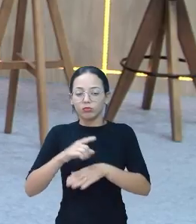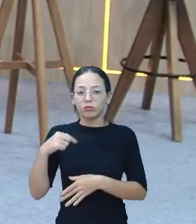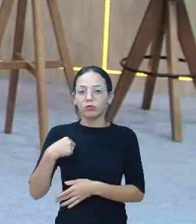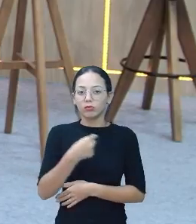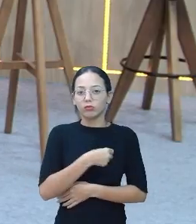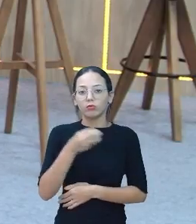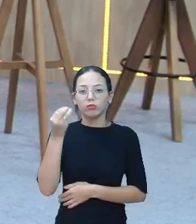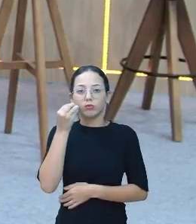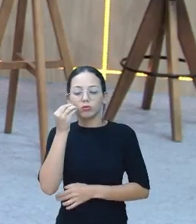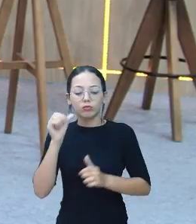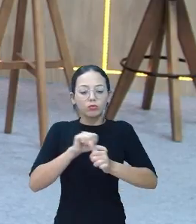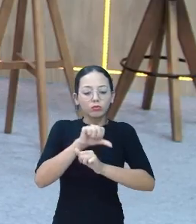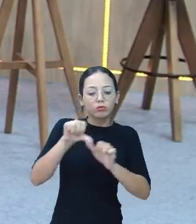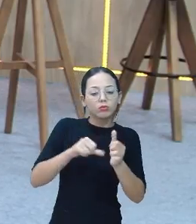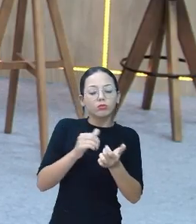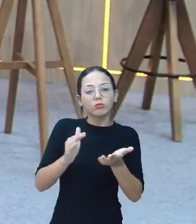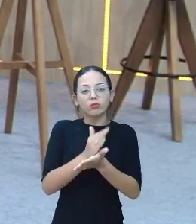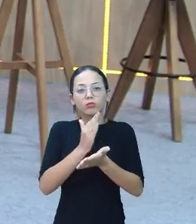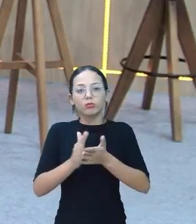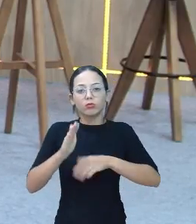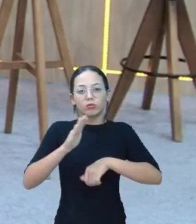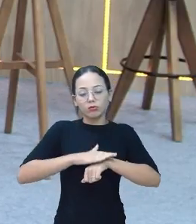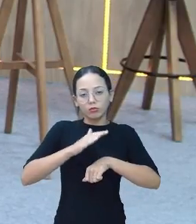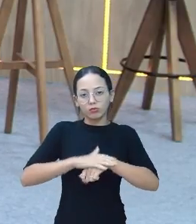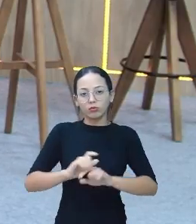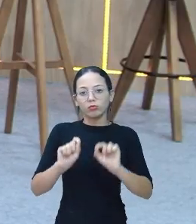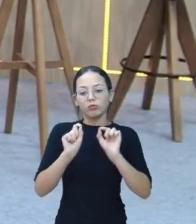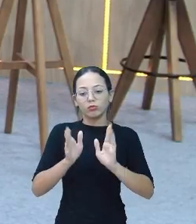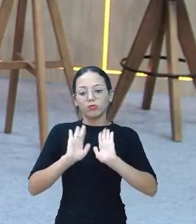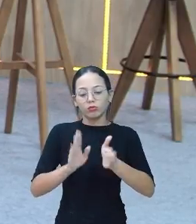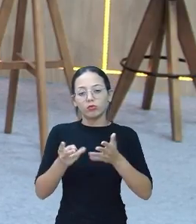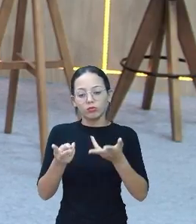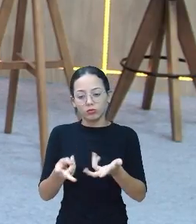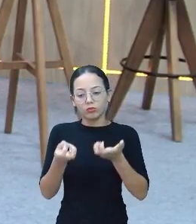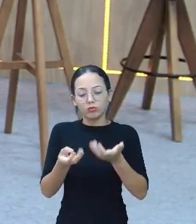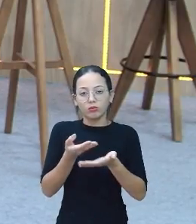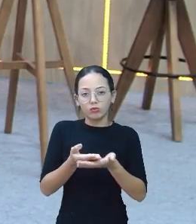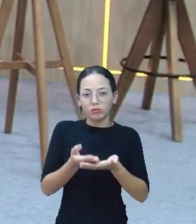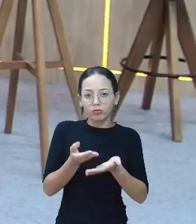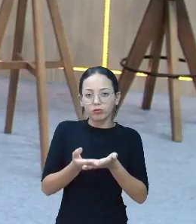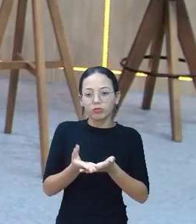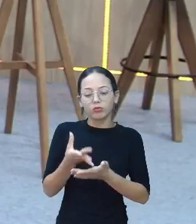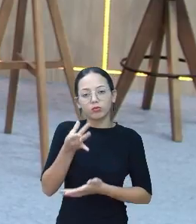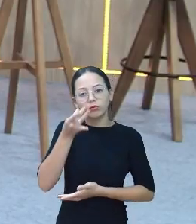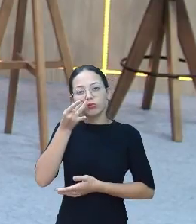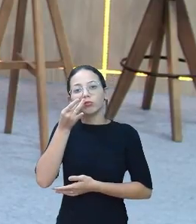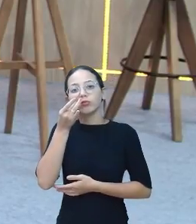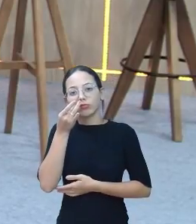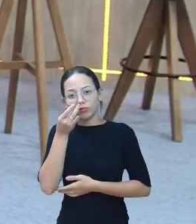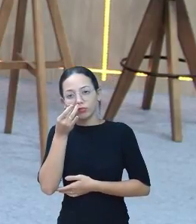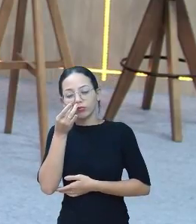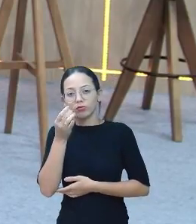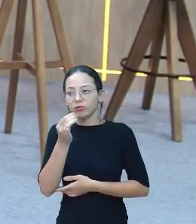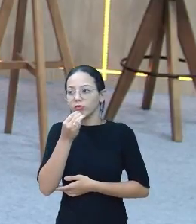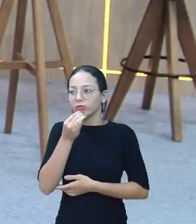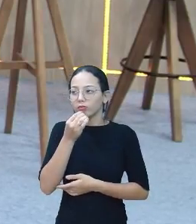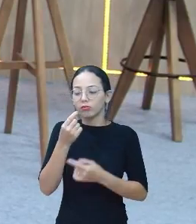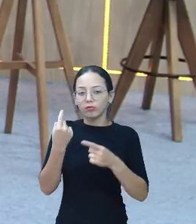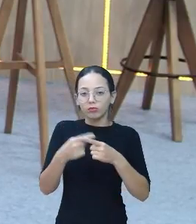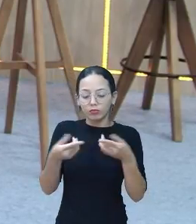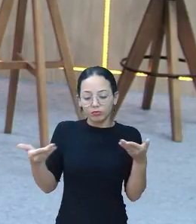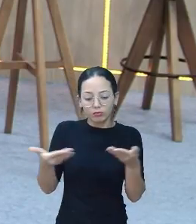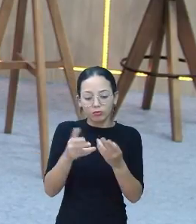tentar mudar algumas situações do que geralmente você percebe numa aula presencial, né? Ou seja, aqui por